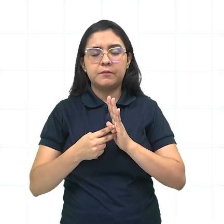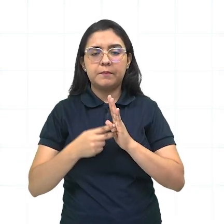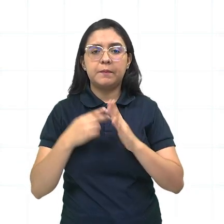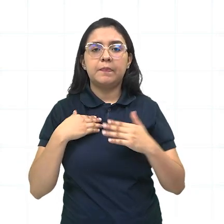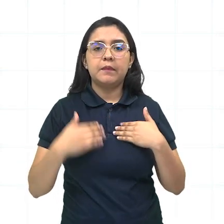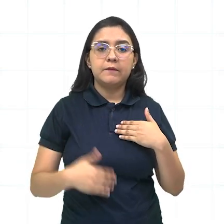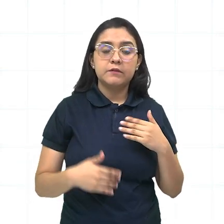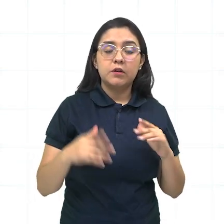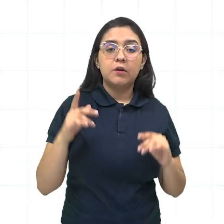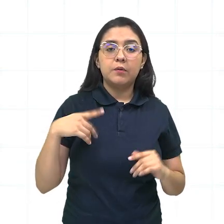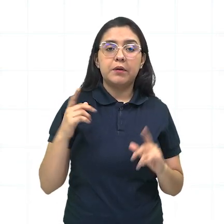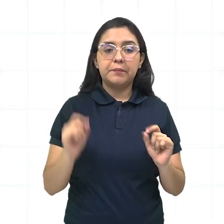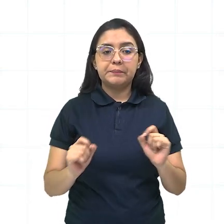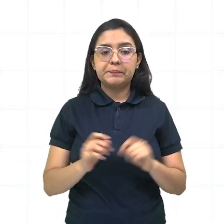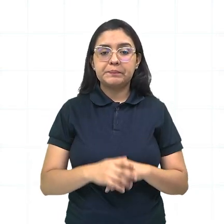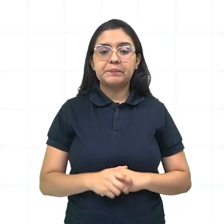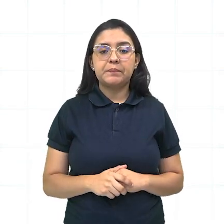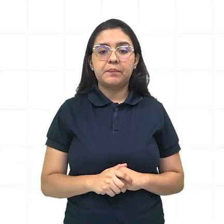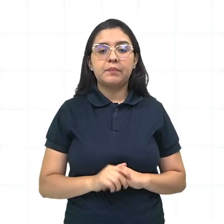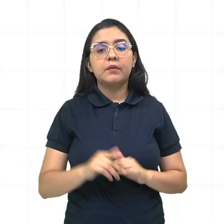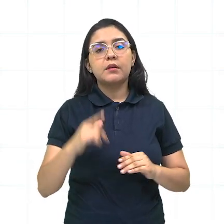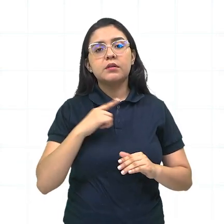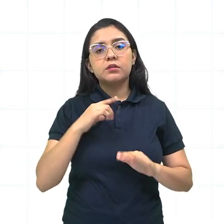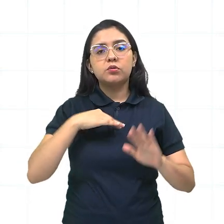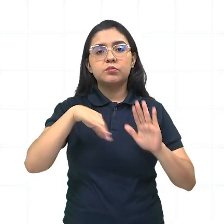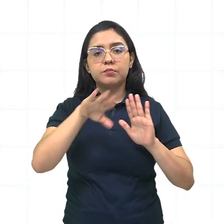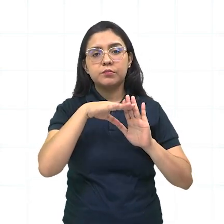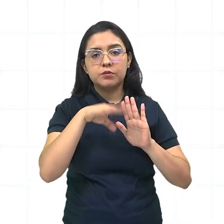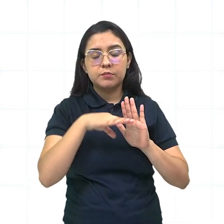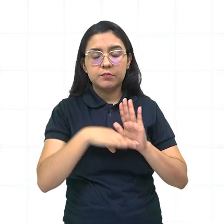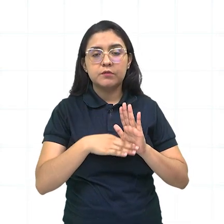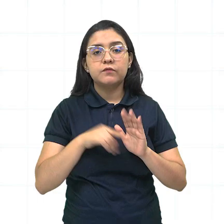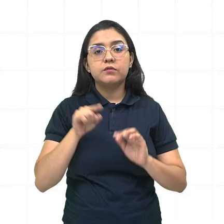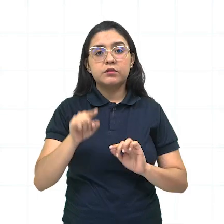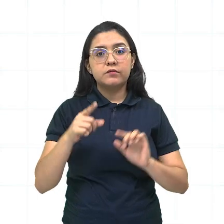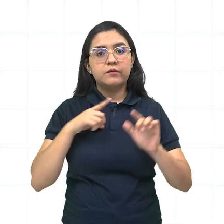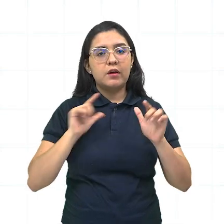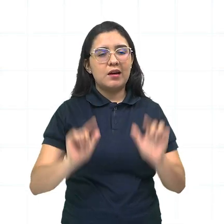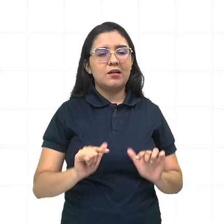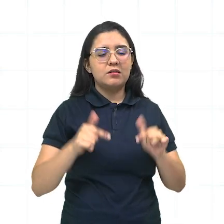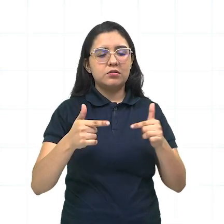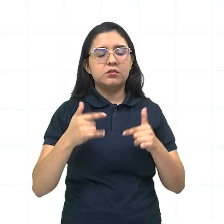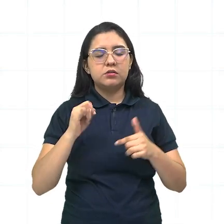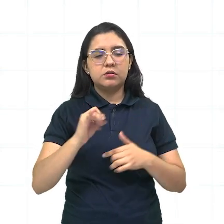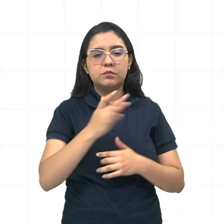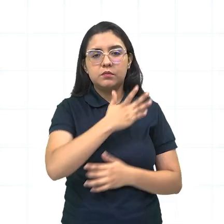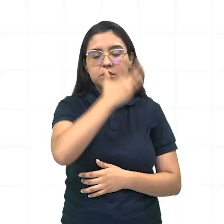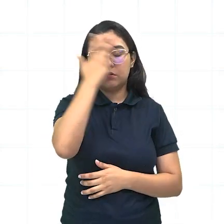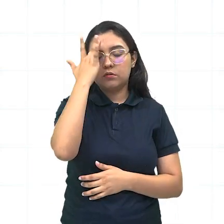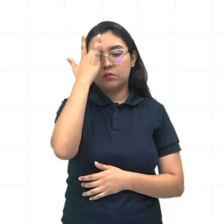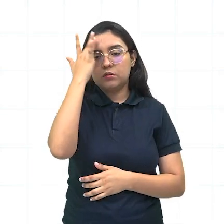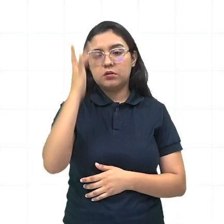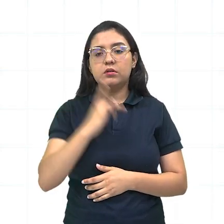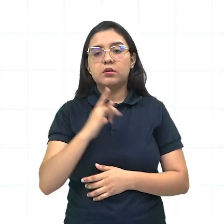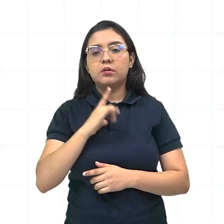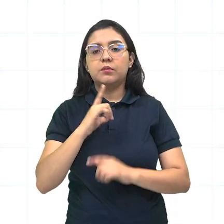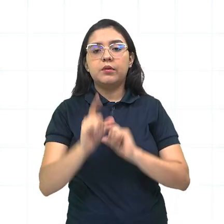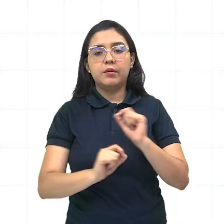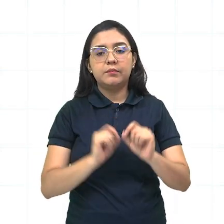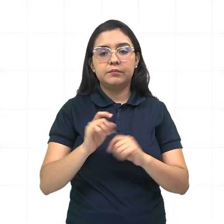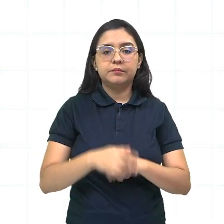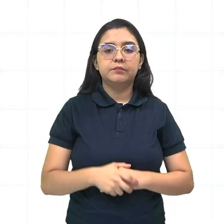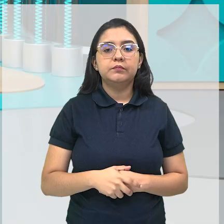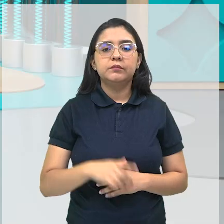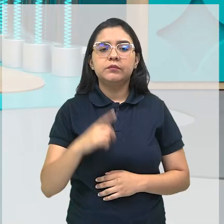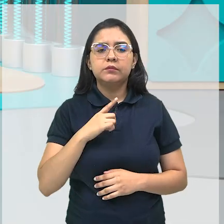é justamente os procedimentos que você vai realizar caso essa pessoa tenha